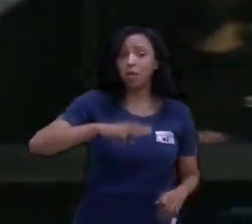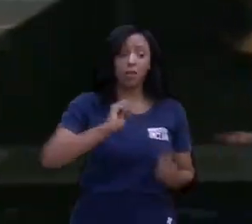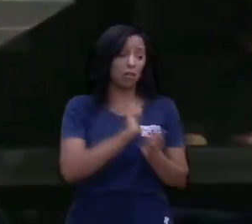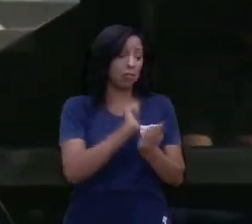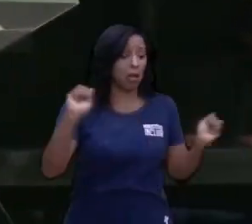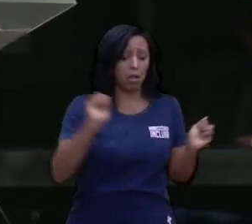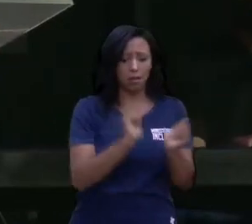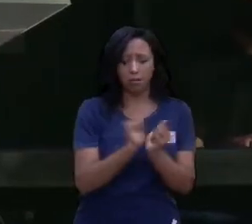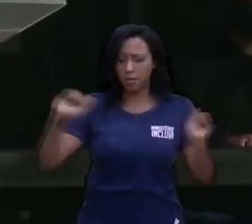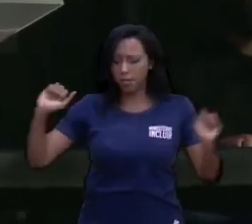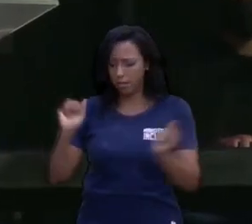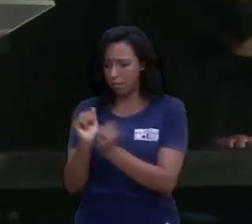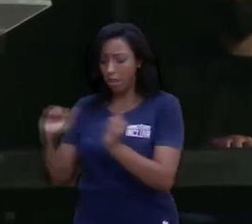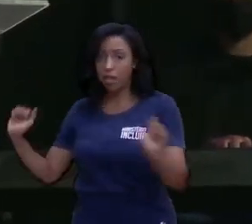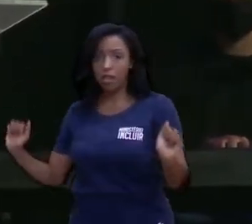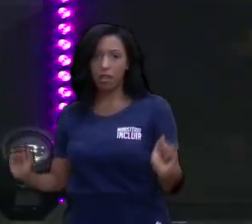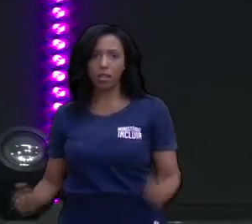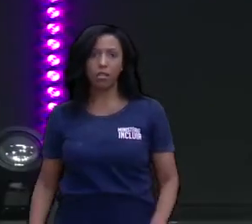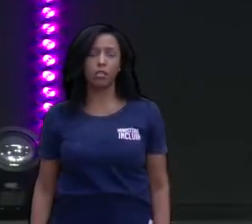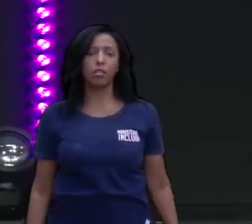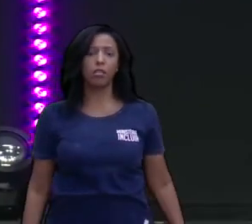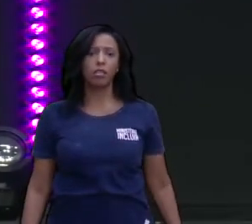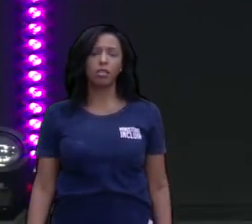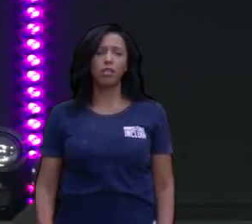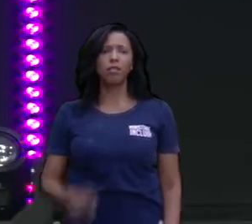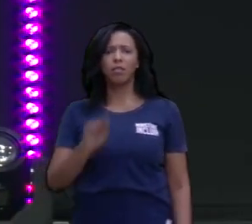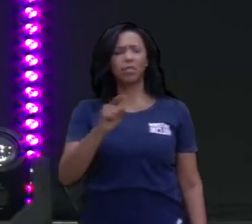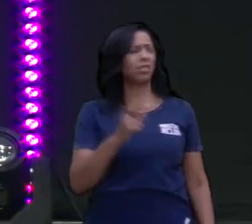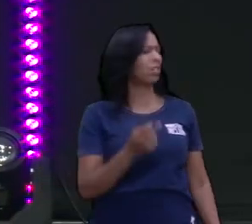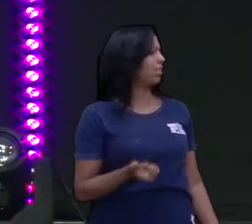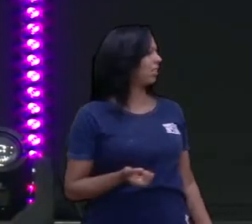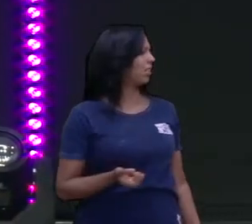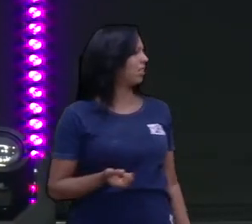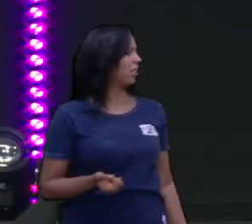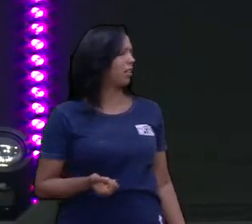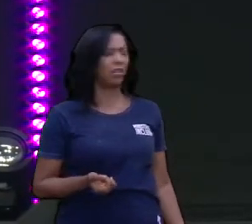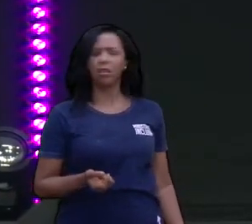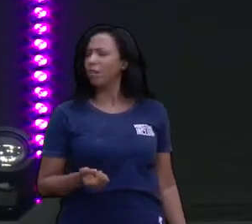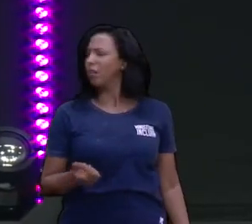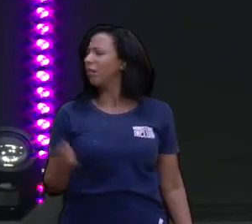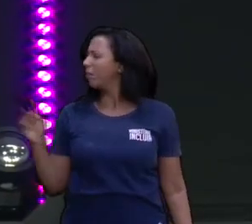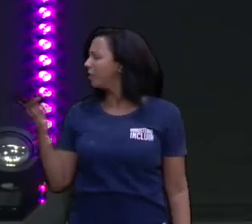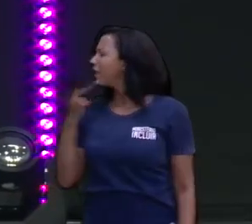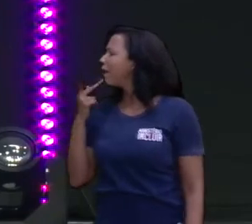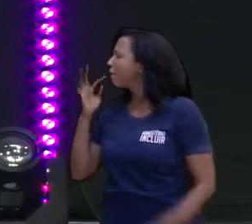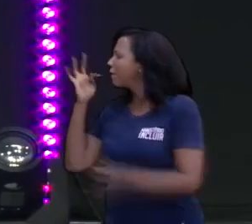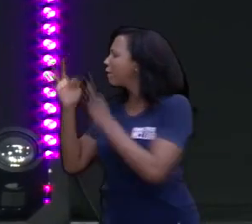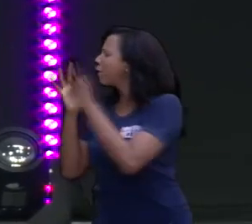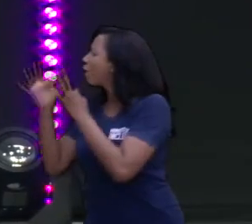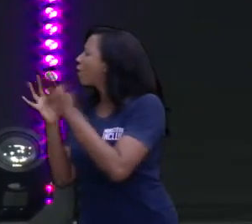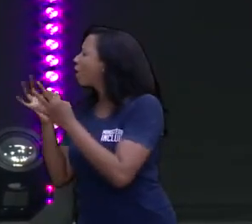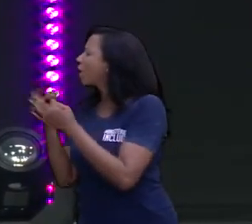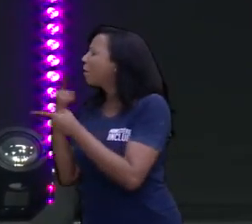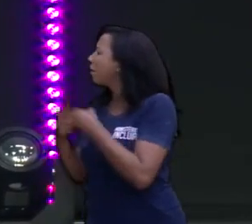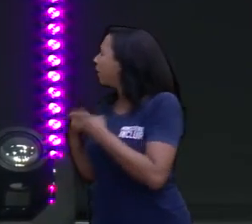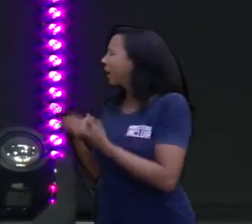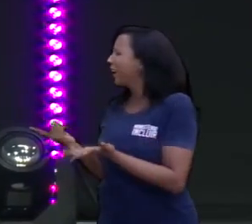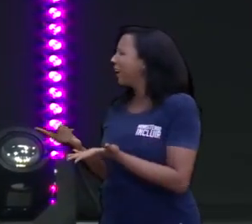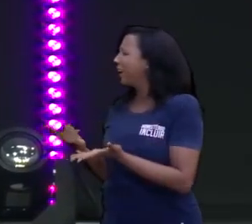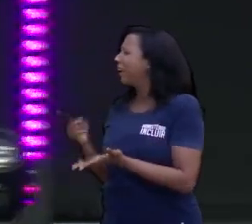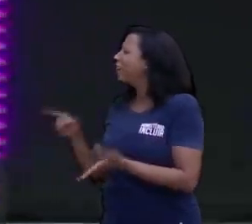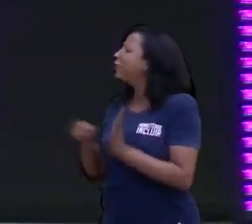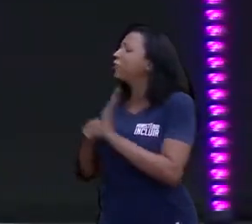costas que acontece uma pessoa perguntou mesma você tá falando para outro causa de quê você tá ajudando em que você vai